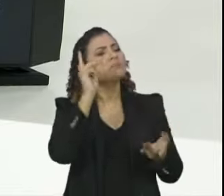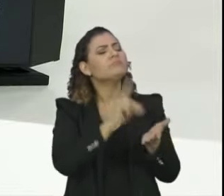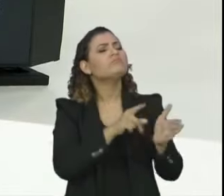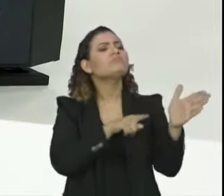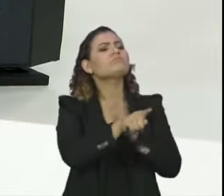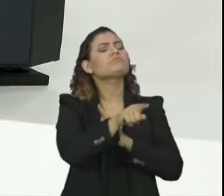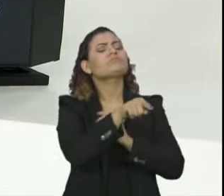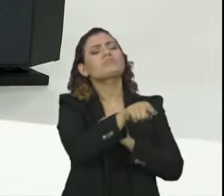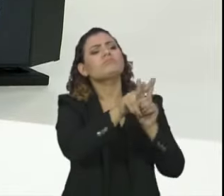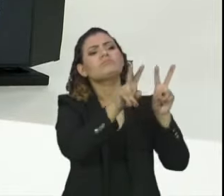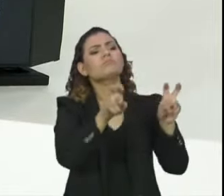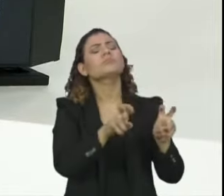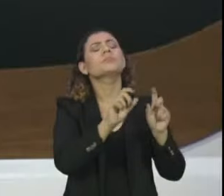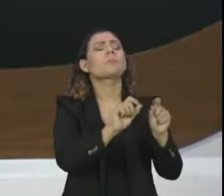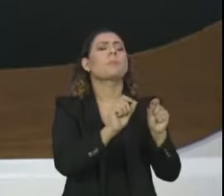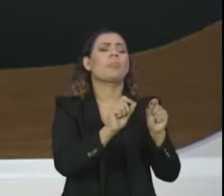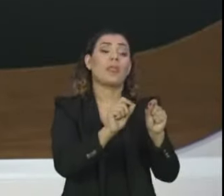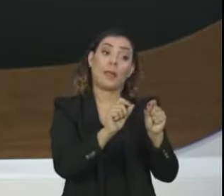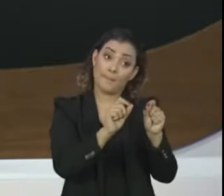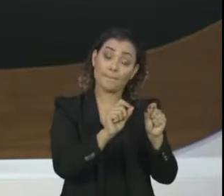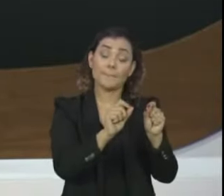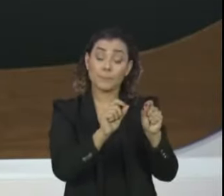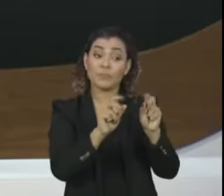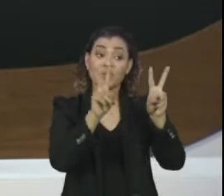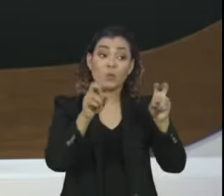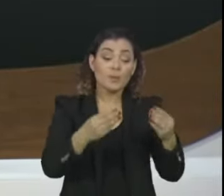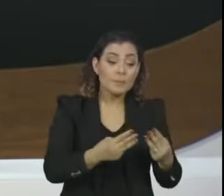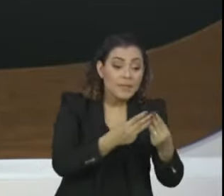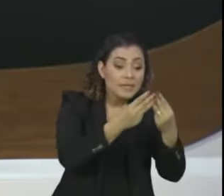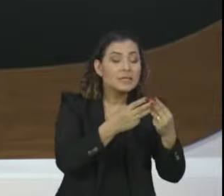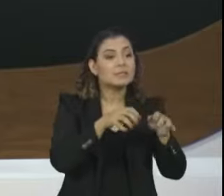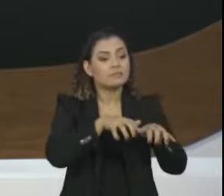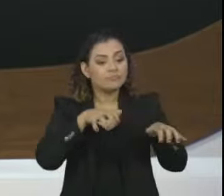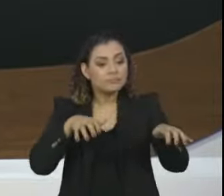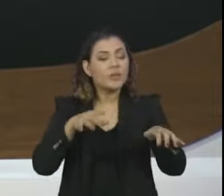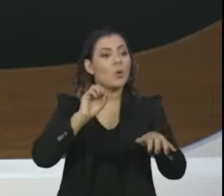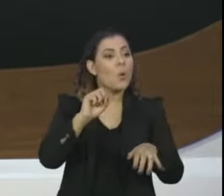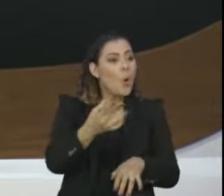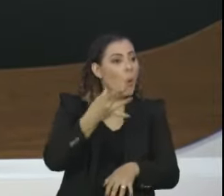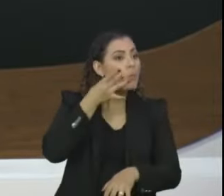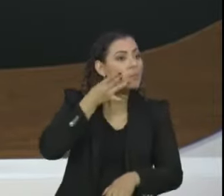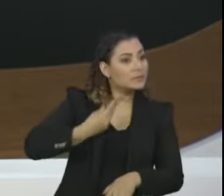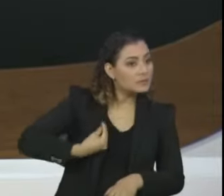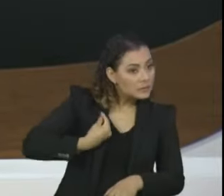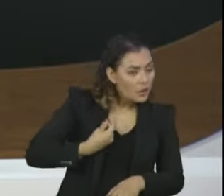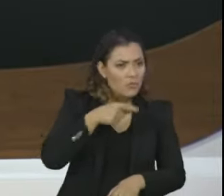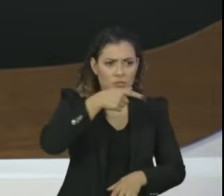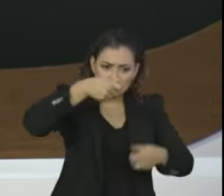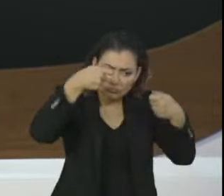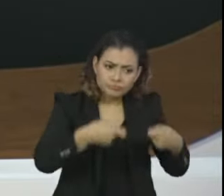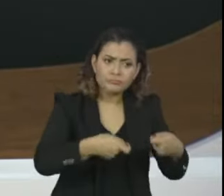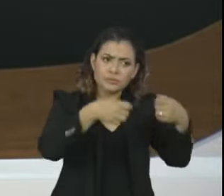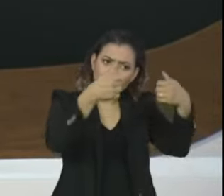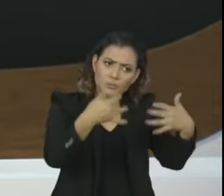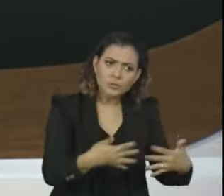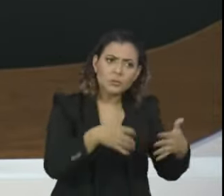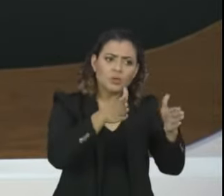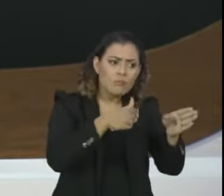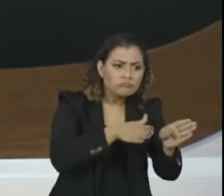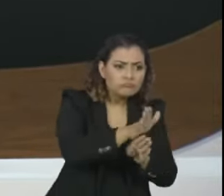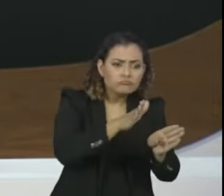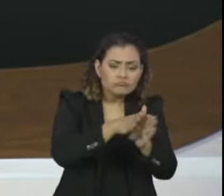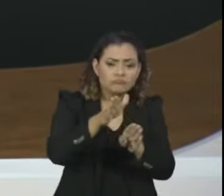perguntando ainda a respeito dessa questão das missas remotas ou presenciais o senhor foi firme e